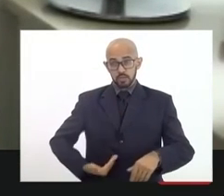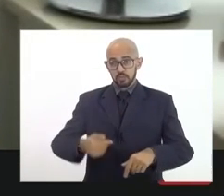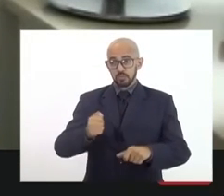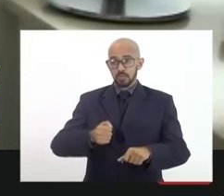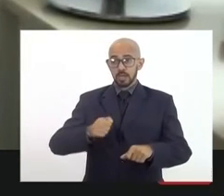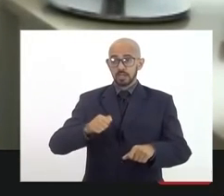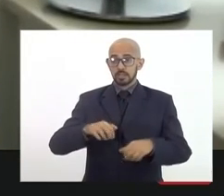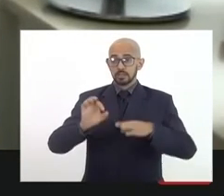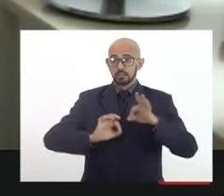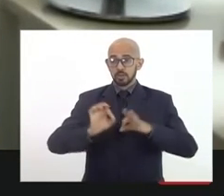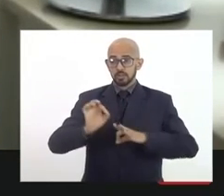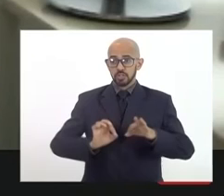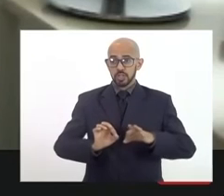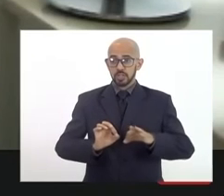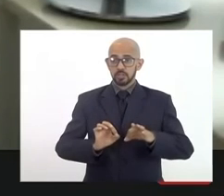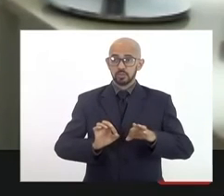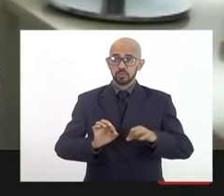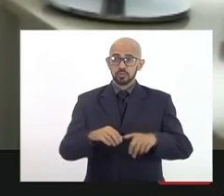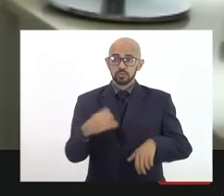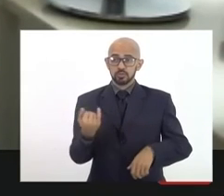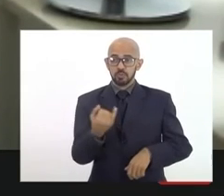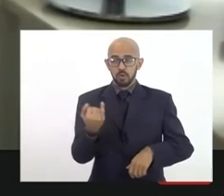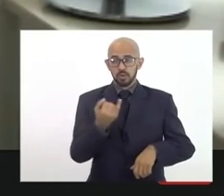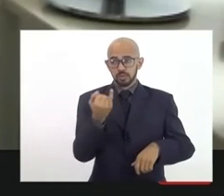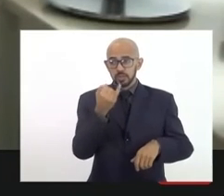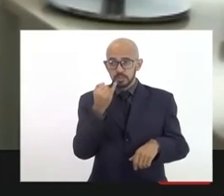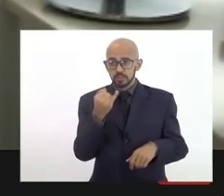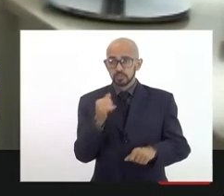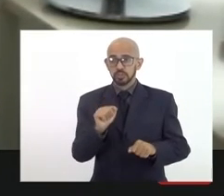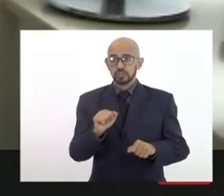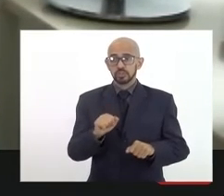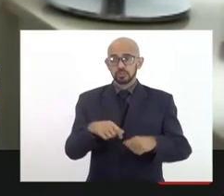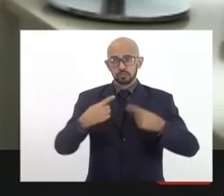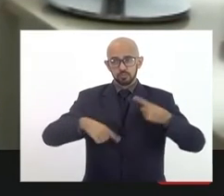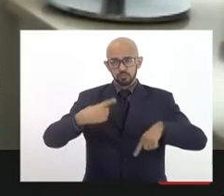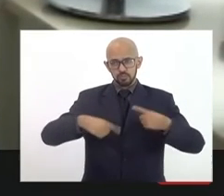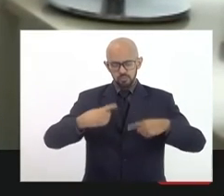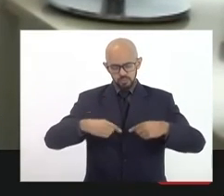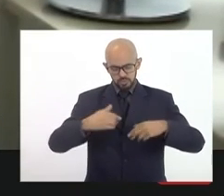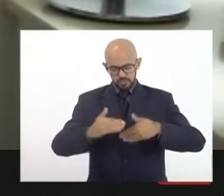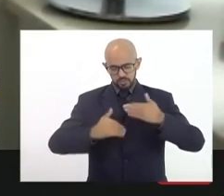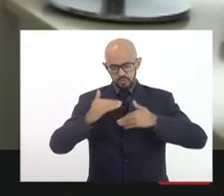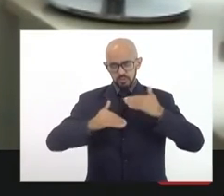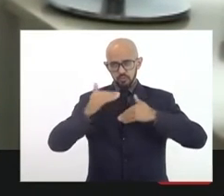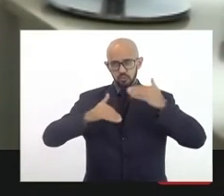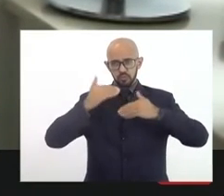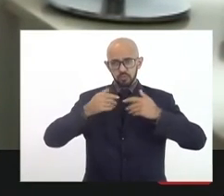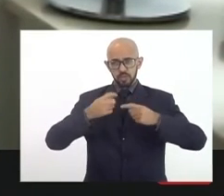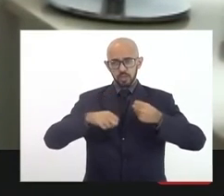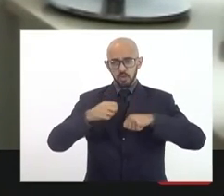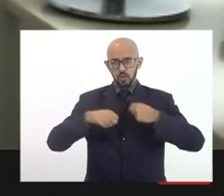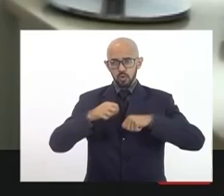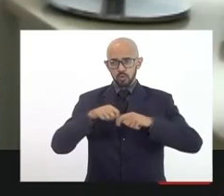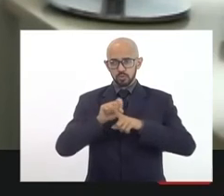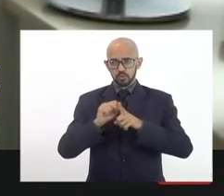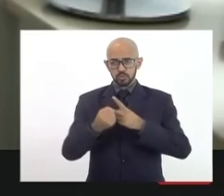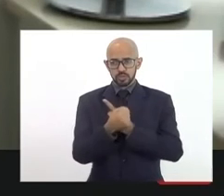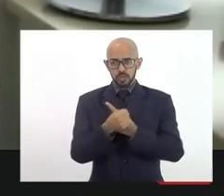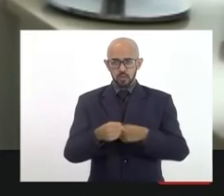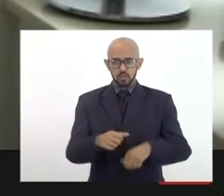seja um projeto importante de política de desenvolvimento econômico e